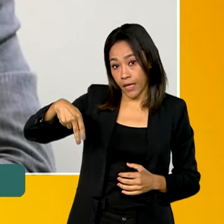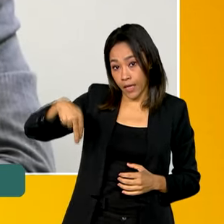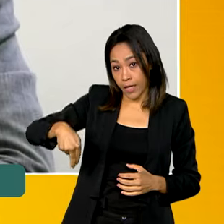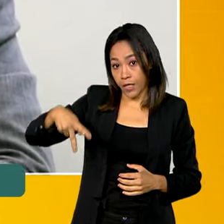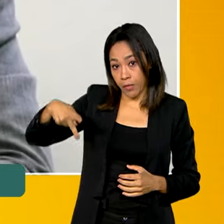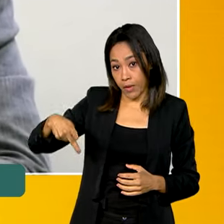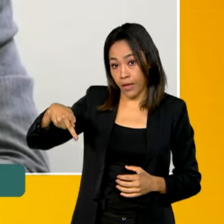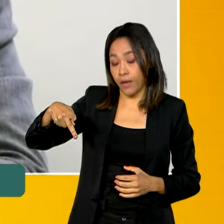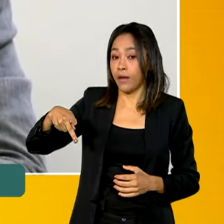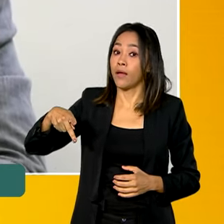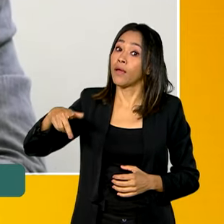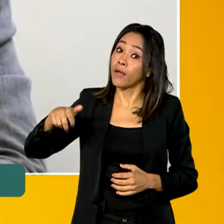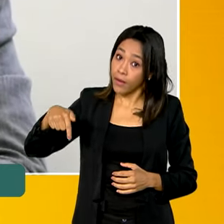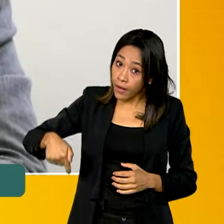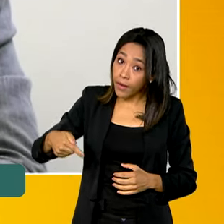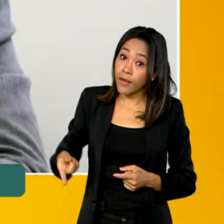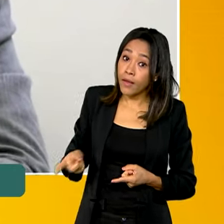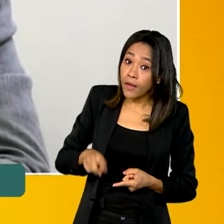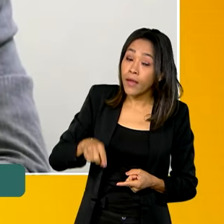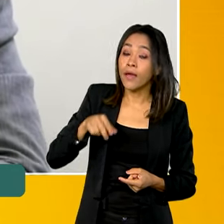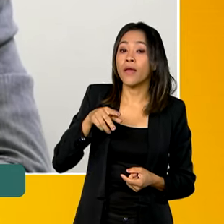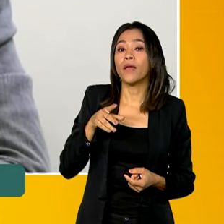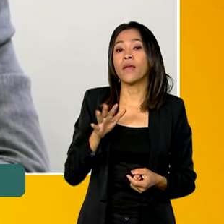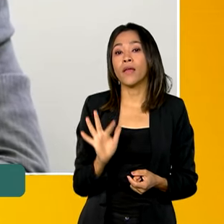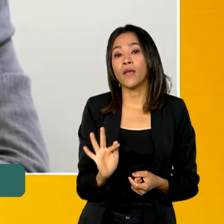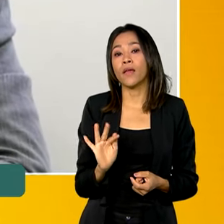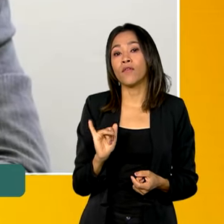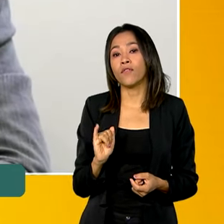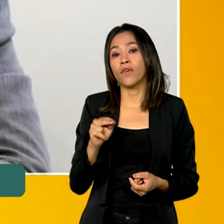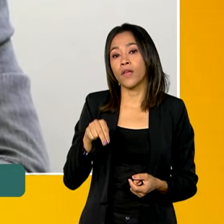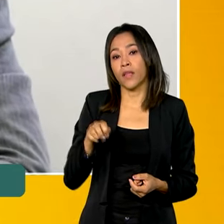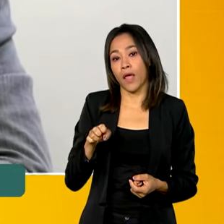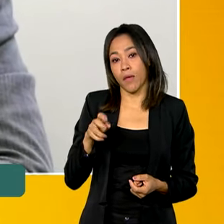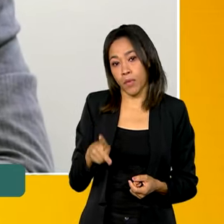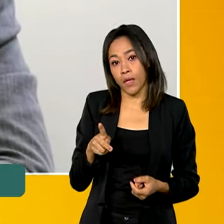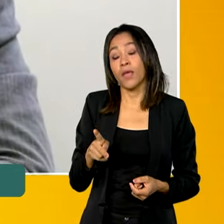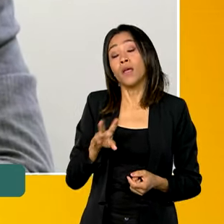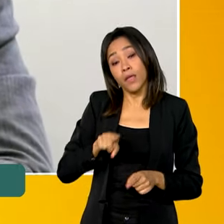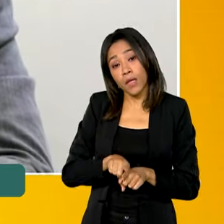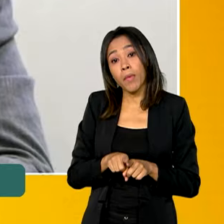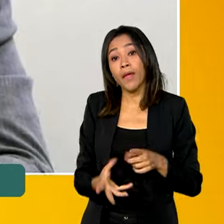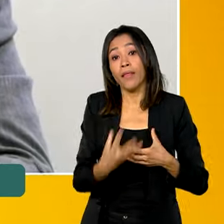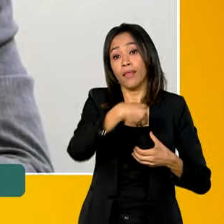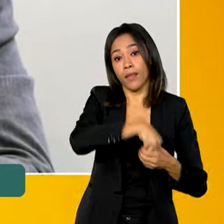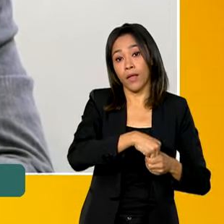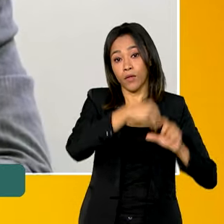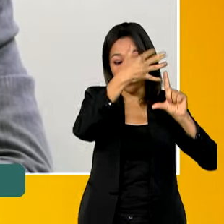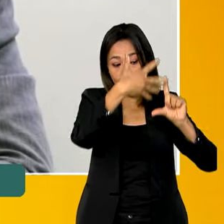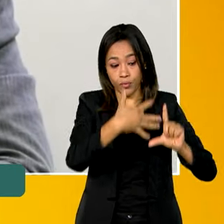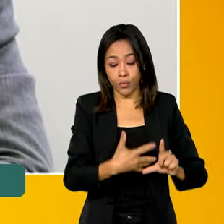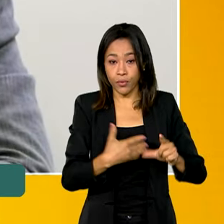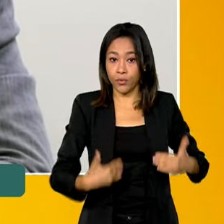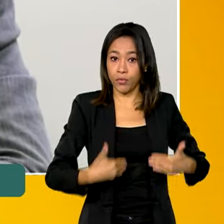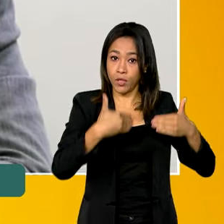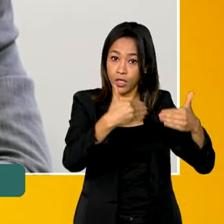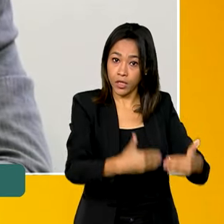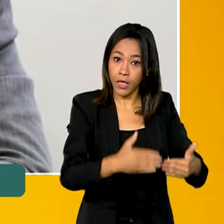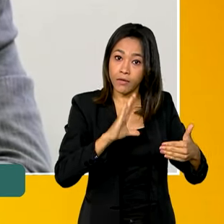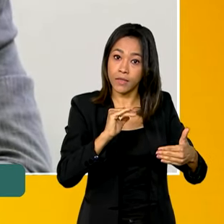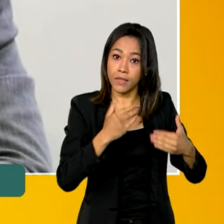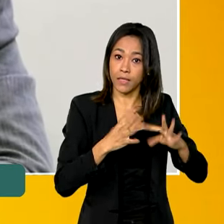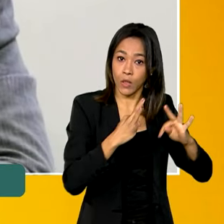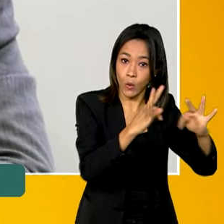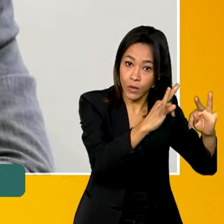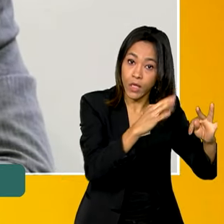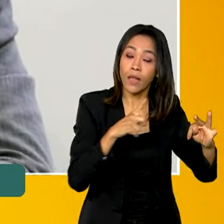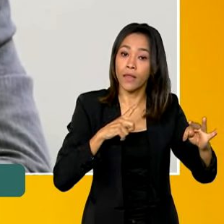essas informações a gente acha no site do pq da fnep e do próprio Ministério de ciência e tecnologia a gente tem parceiros diferentes em cada um desses